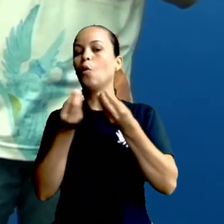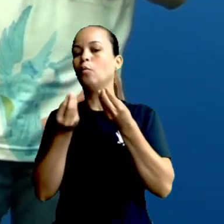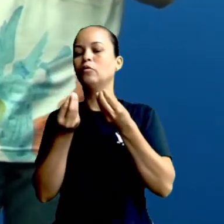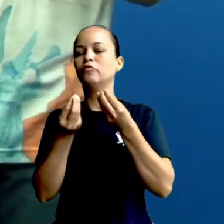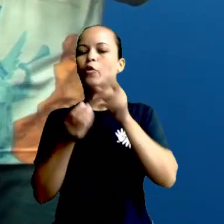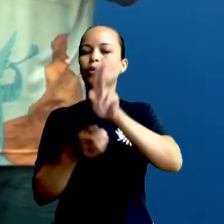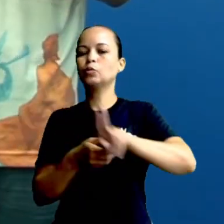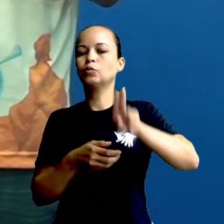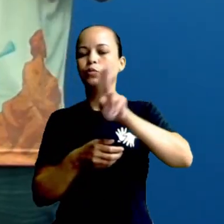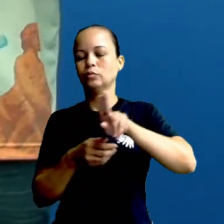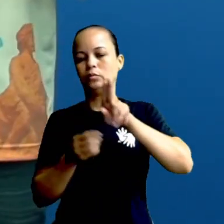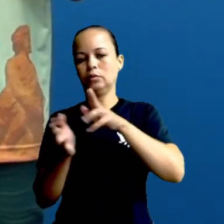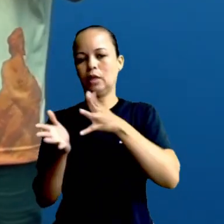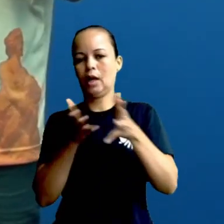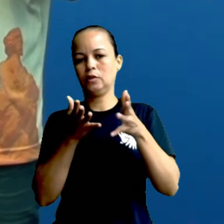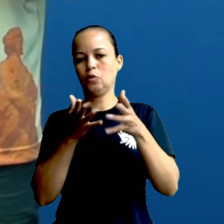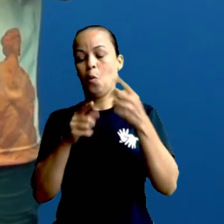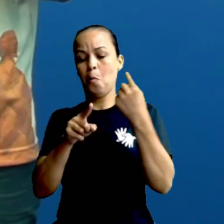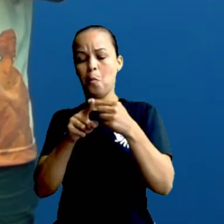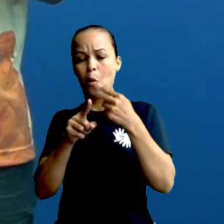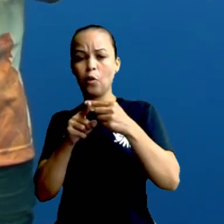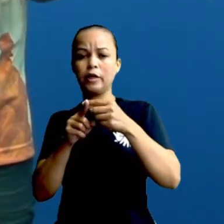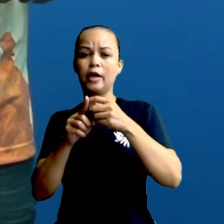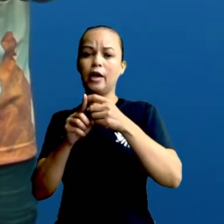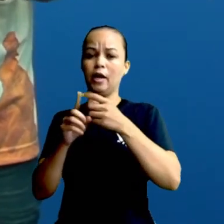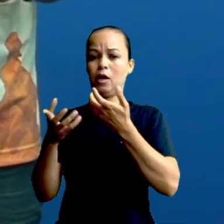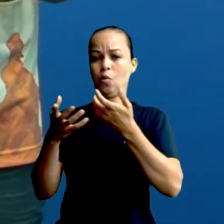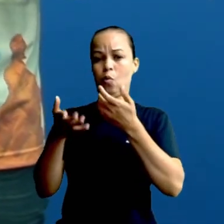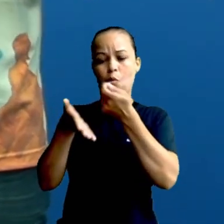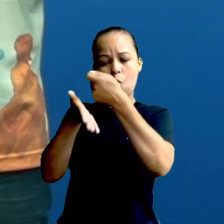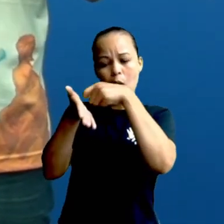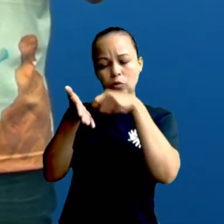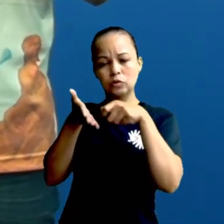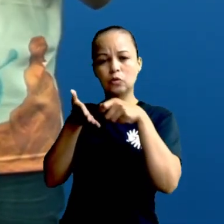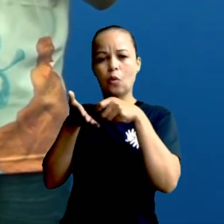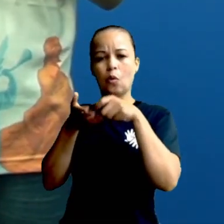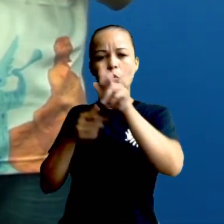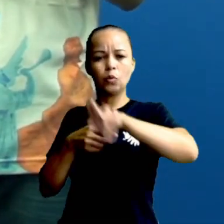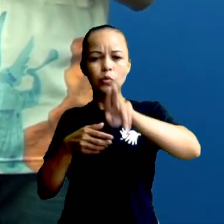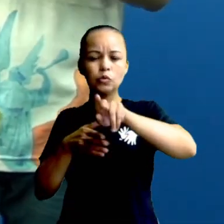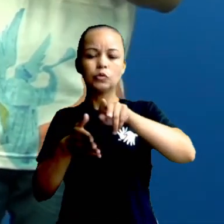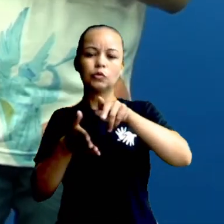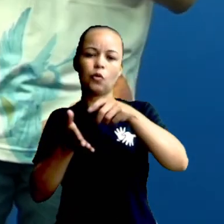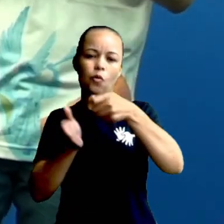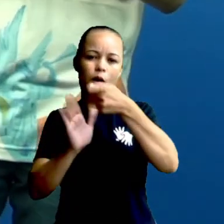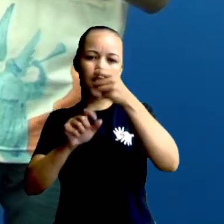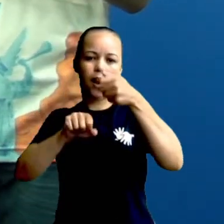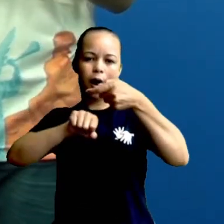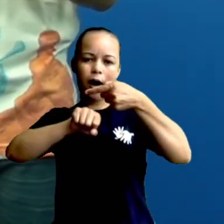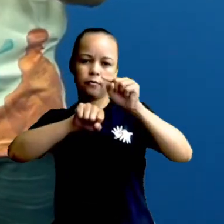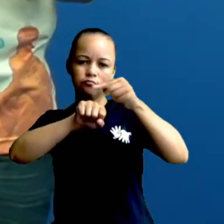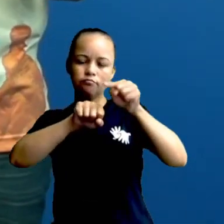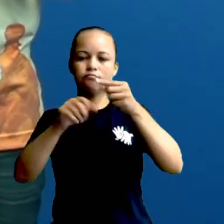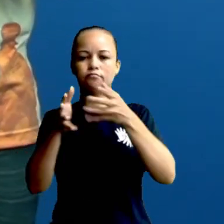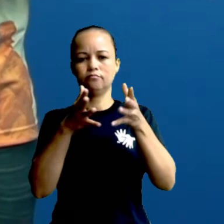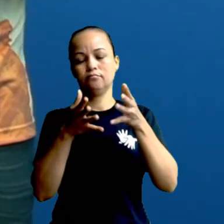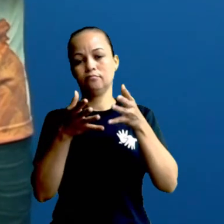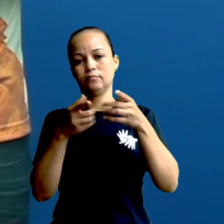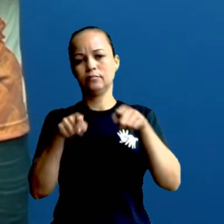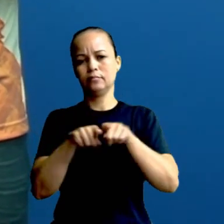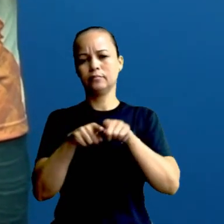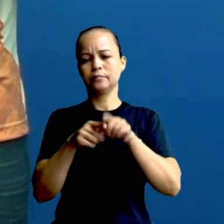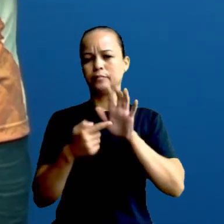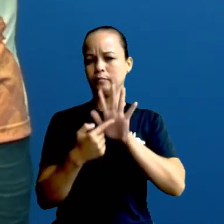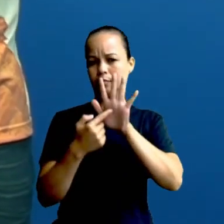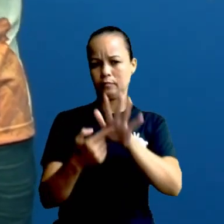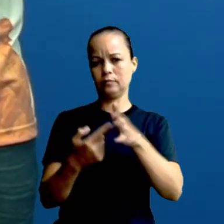o recurso que for utilizado por que o autor teve que usar crase o que é que tá acontecendo e pensa identificar também o